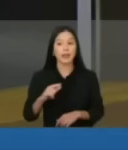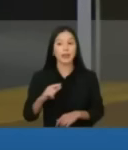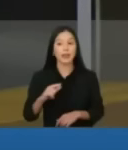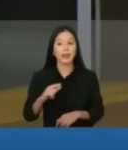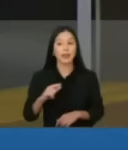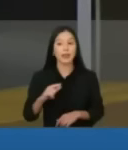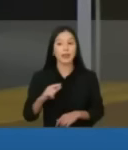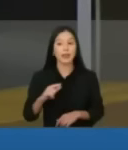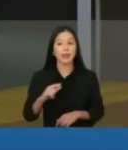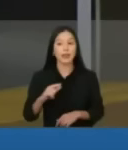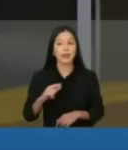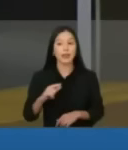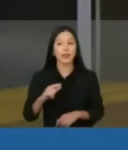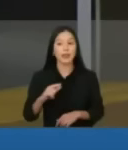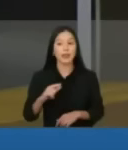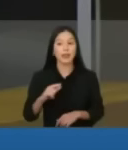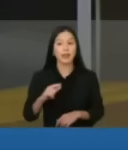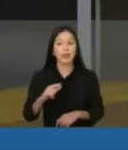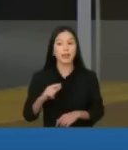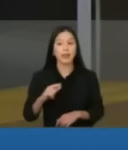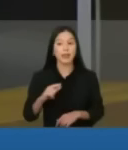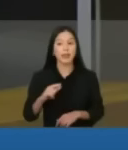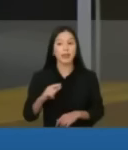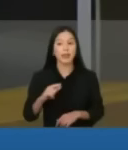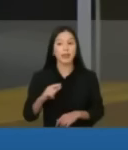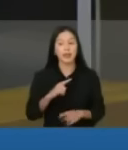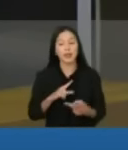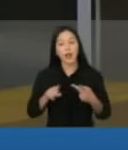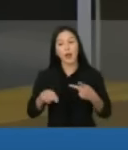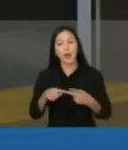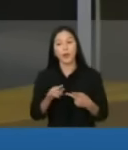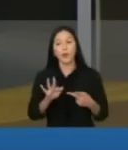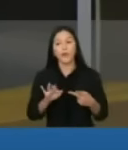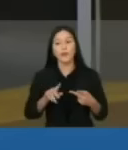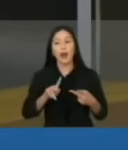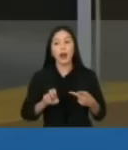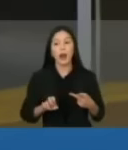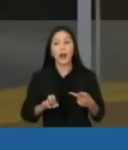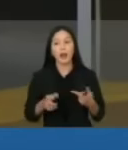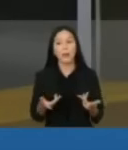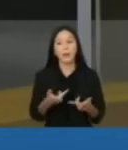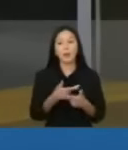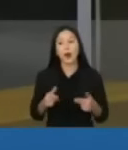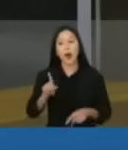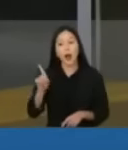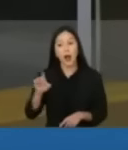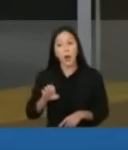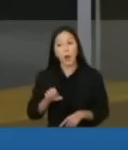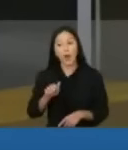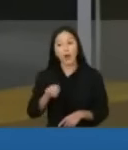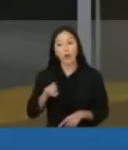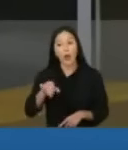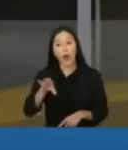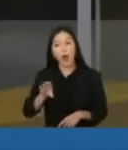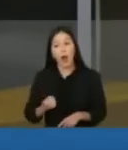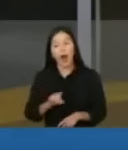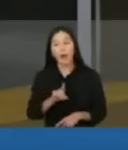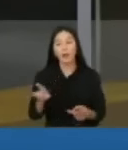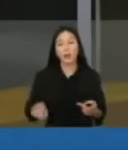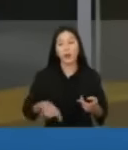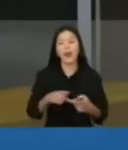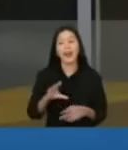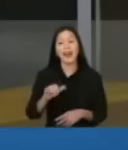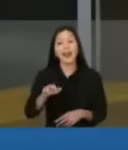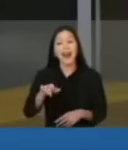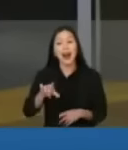Alexandre Moris adoro do Eduardo bolsonaro da Carl zambel contra o